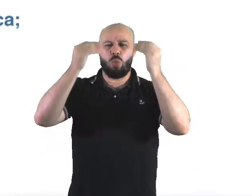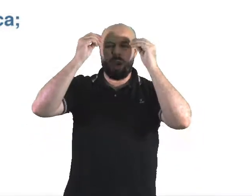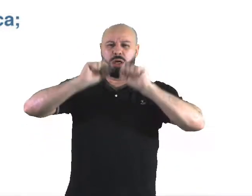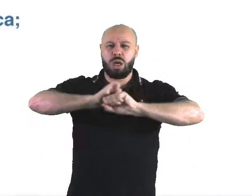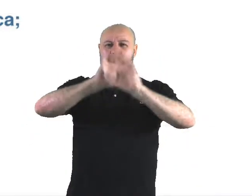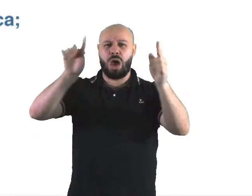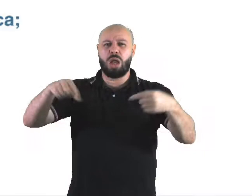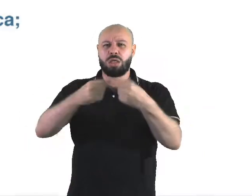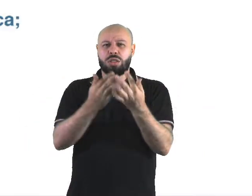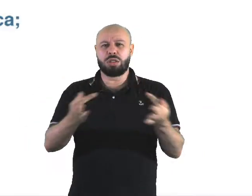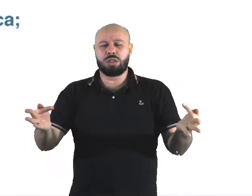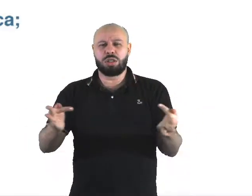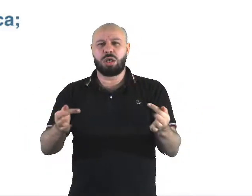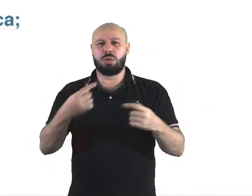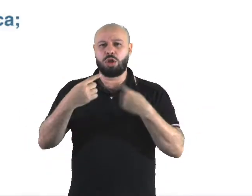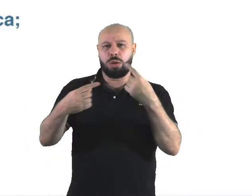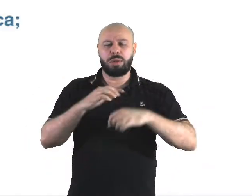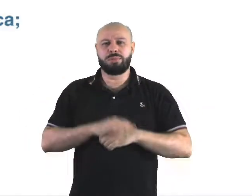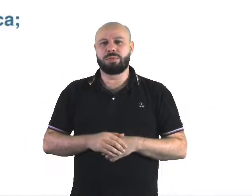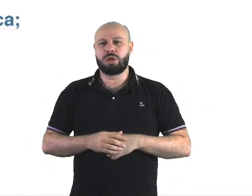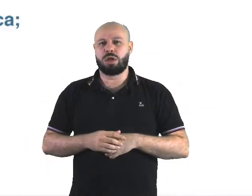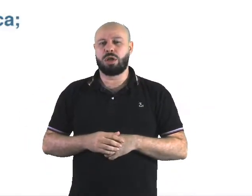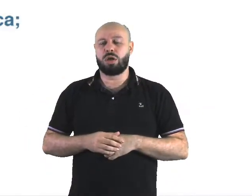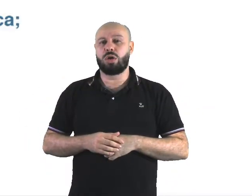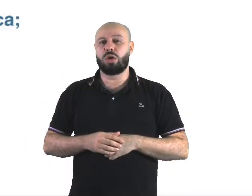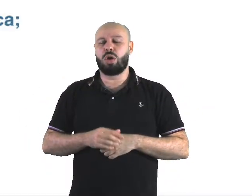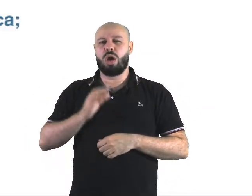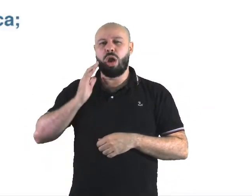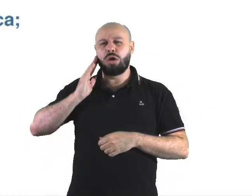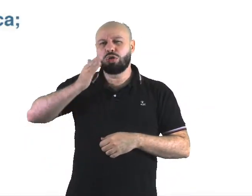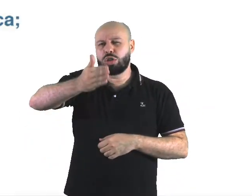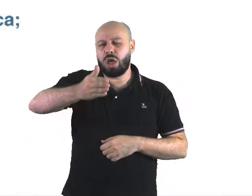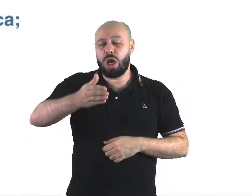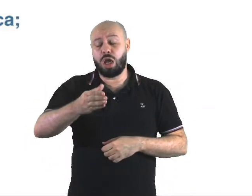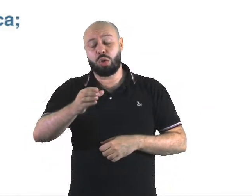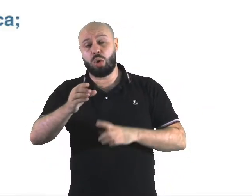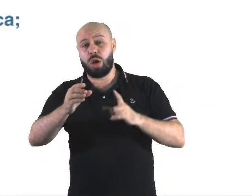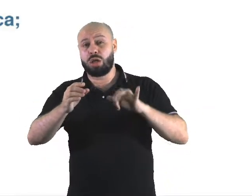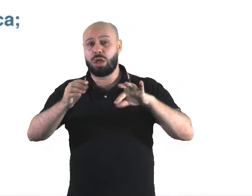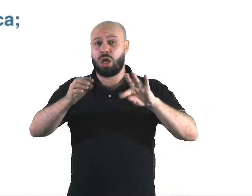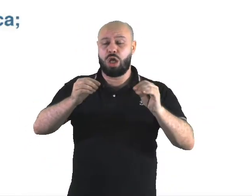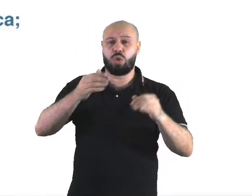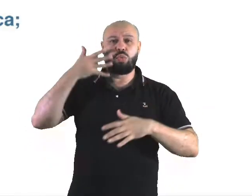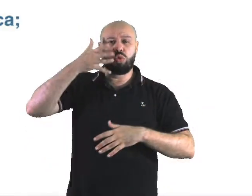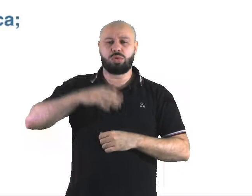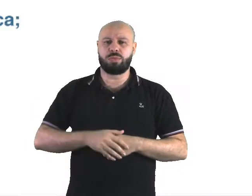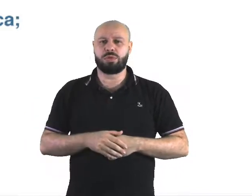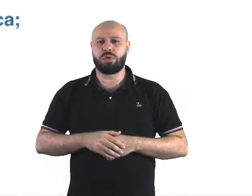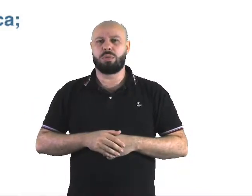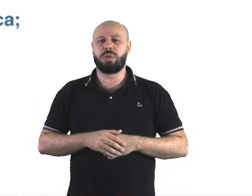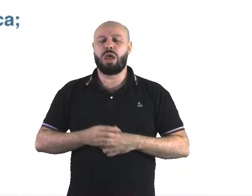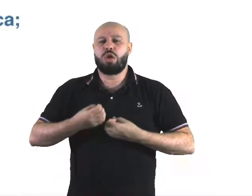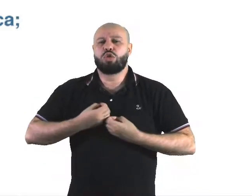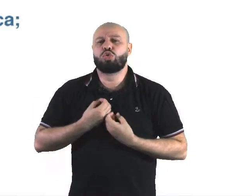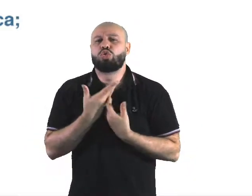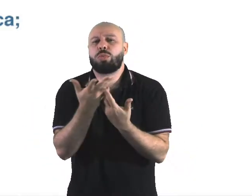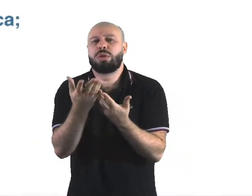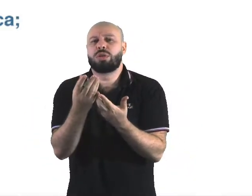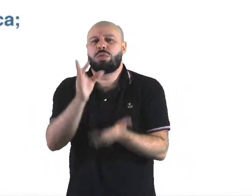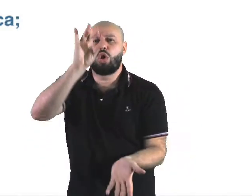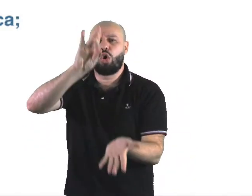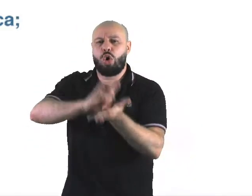clara, dinâmica, o discurso é direto e indireto, objetividade e subjetividade,